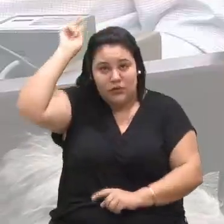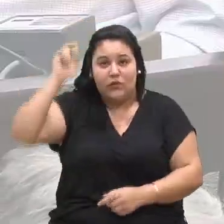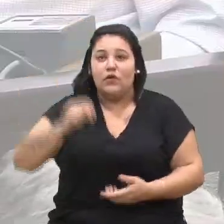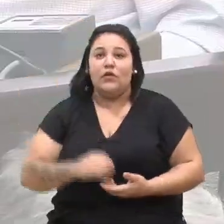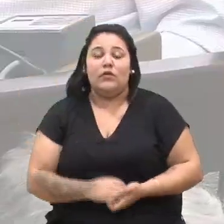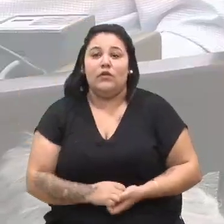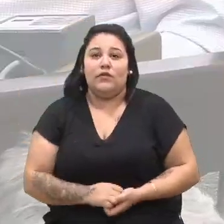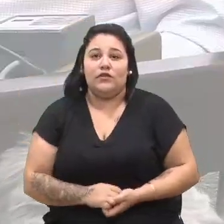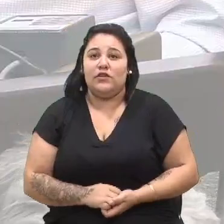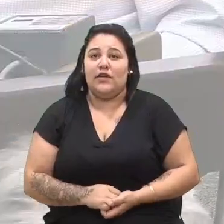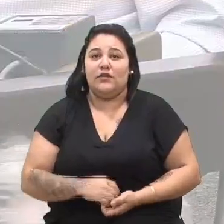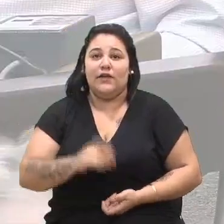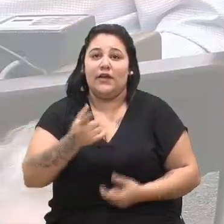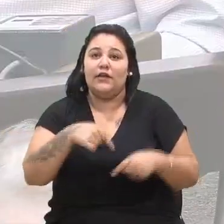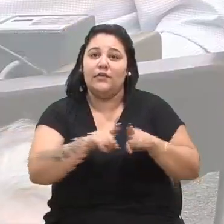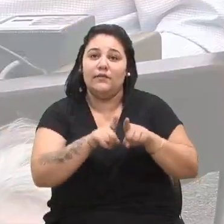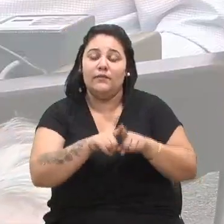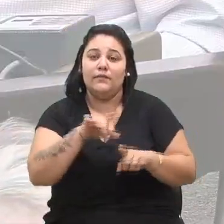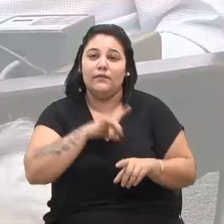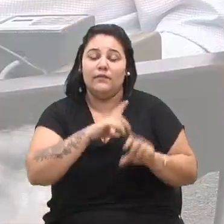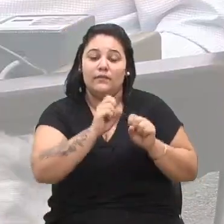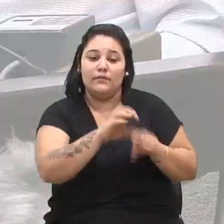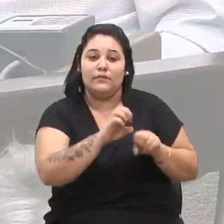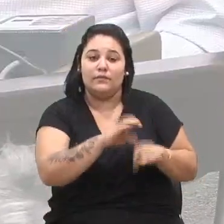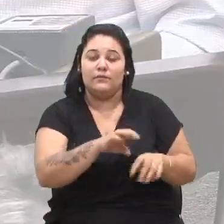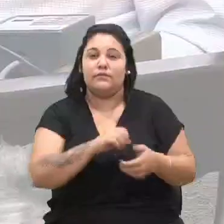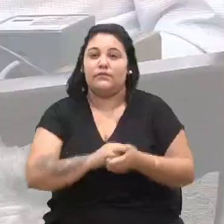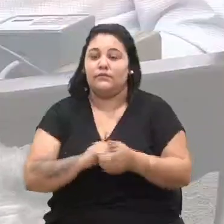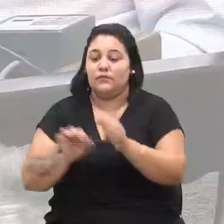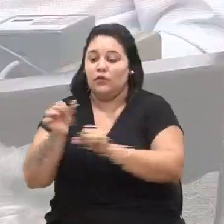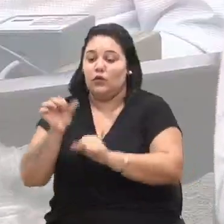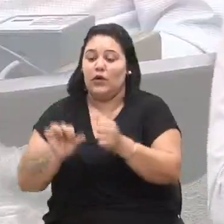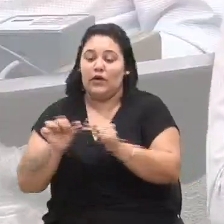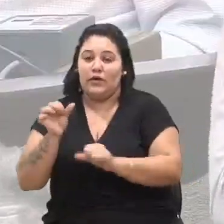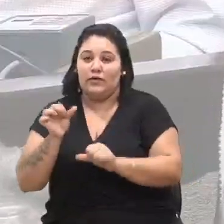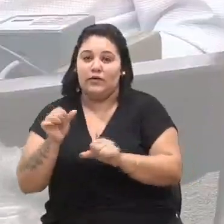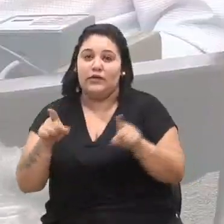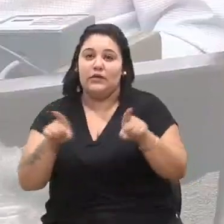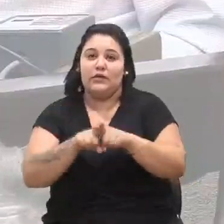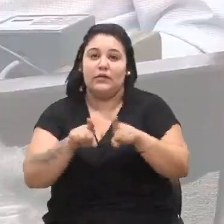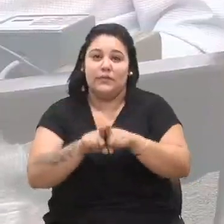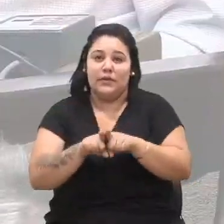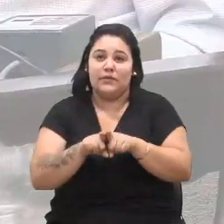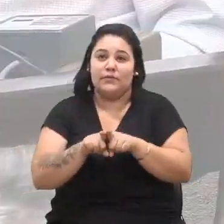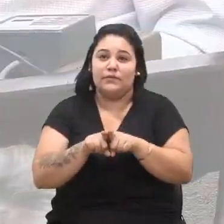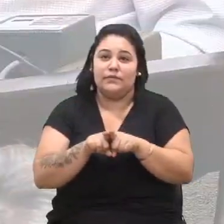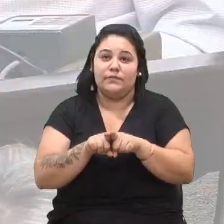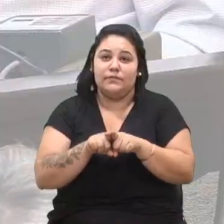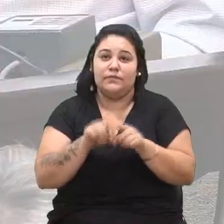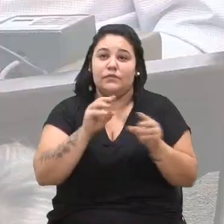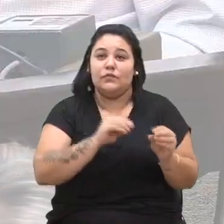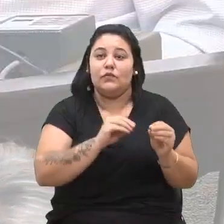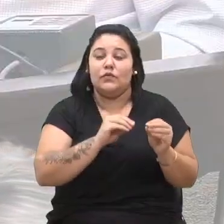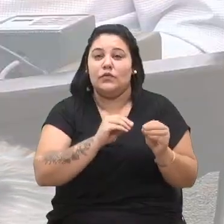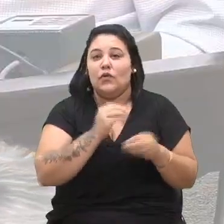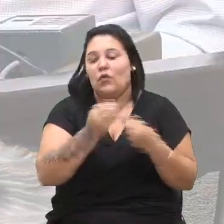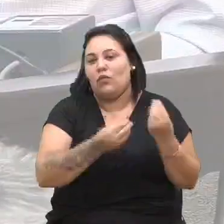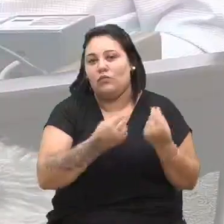gente possa ter ali uma educação de qualidade, como também, certa feita,